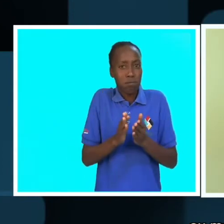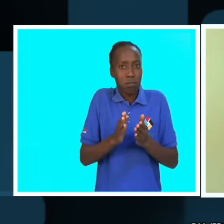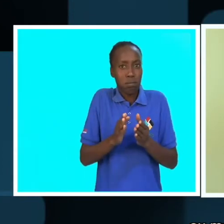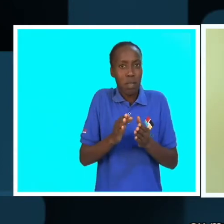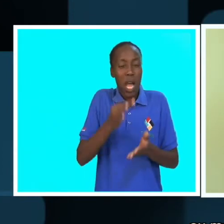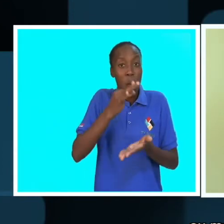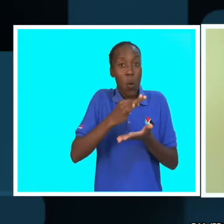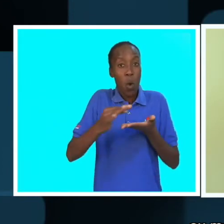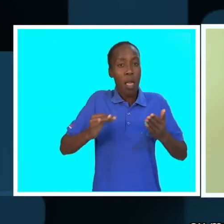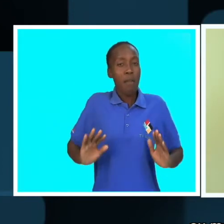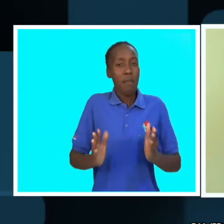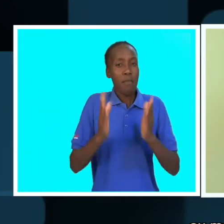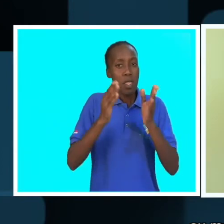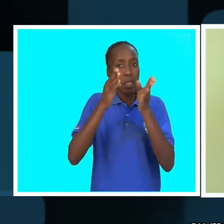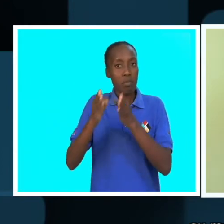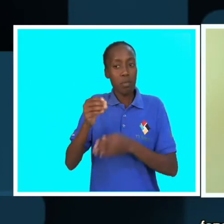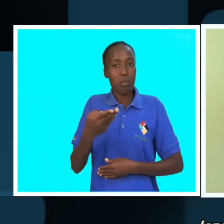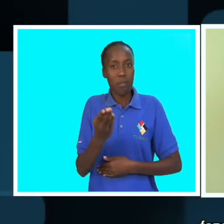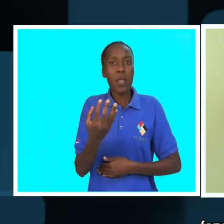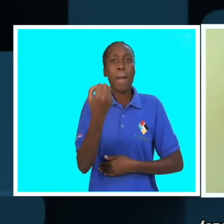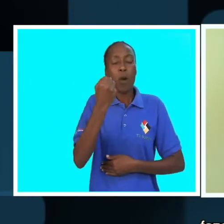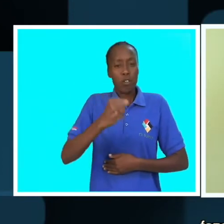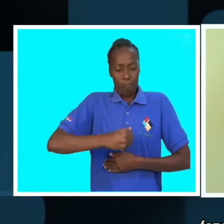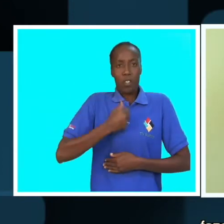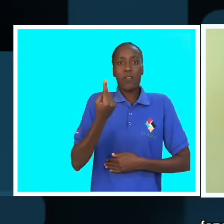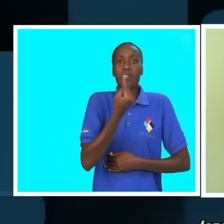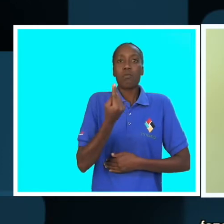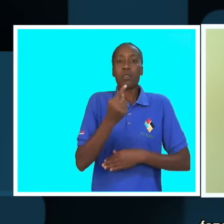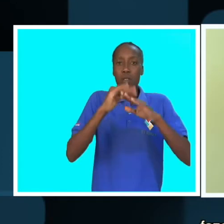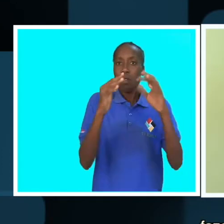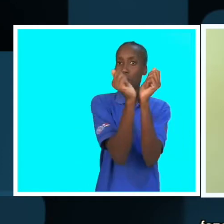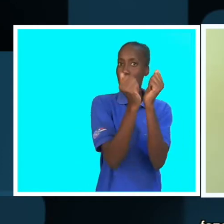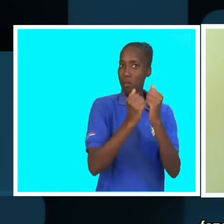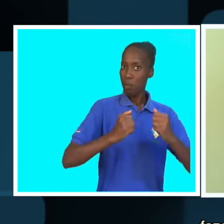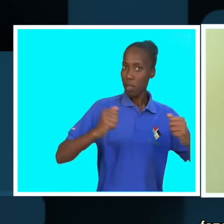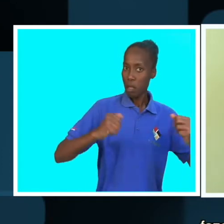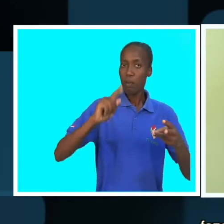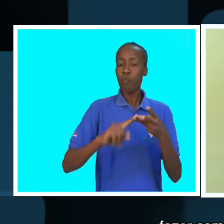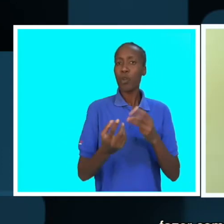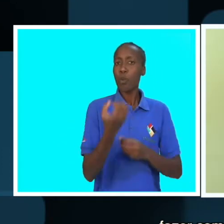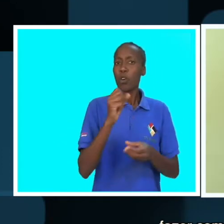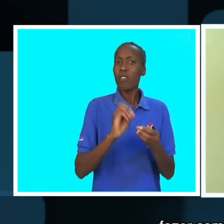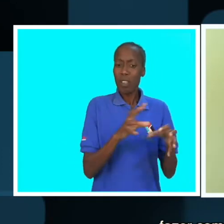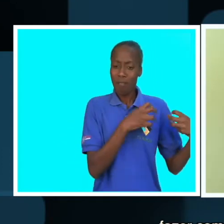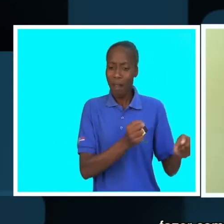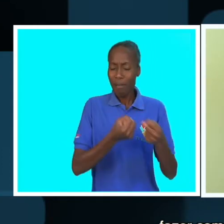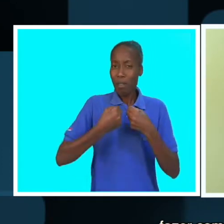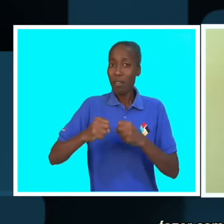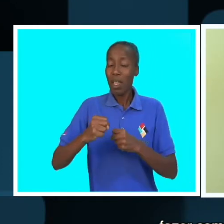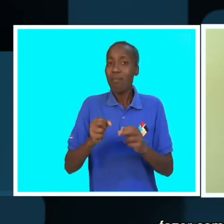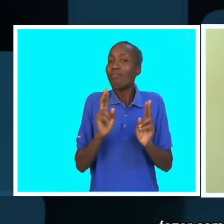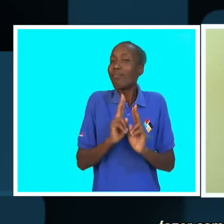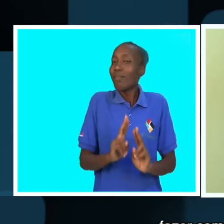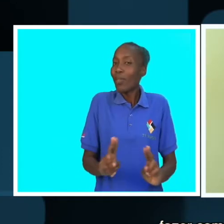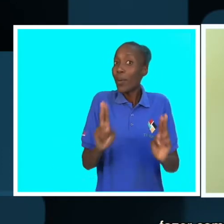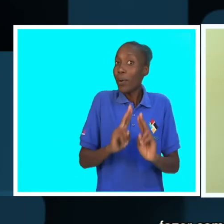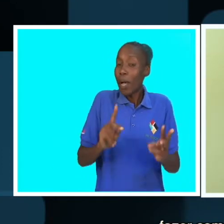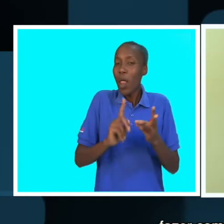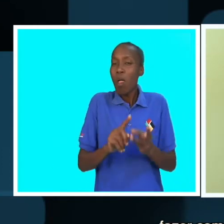qualidade de vida deste paciente, fazendo com que ele seja mais independente, com que ele possa fazer as suas